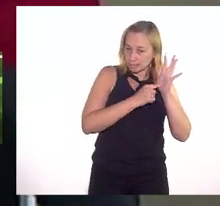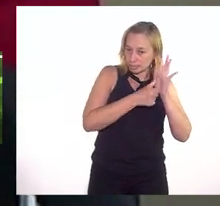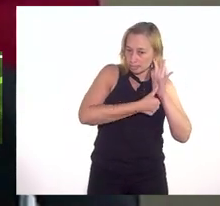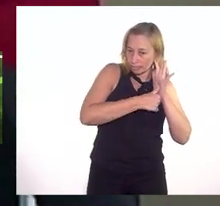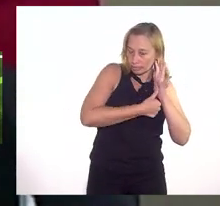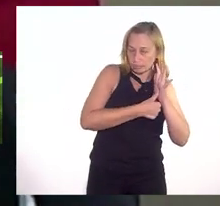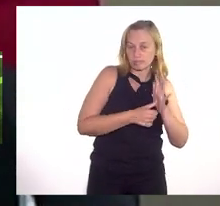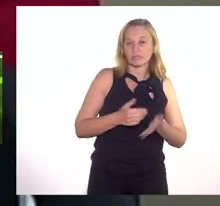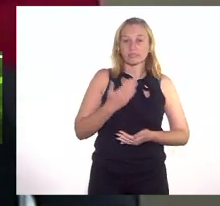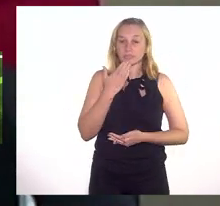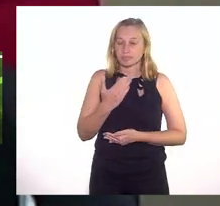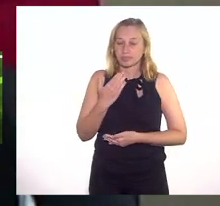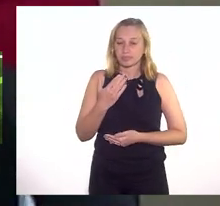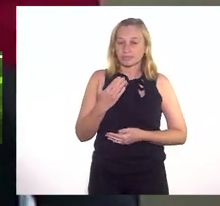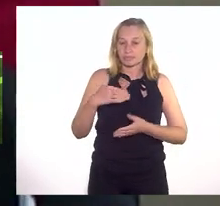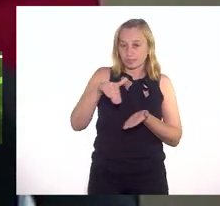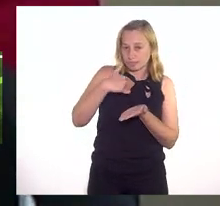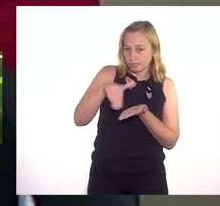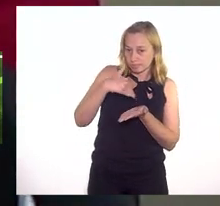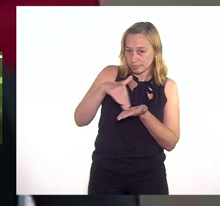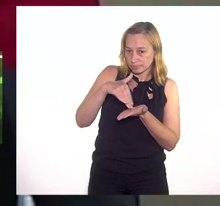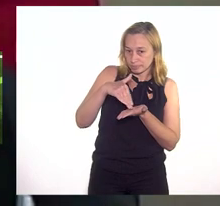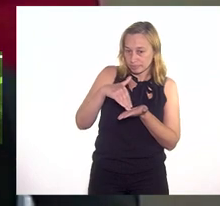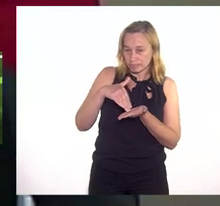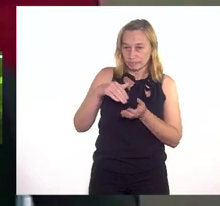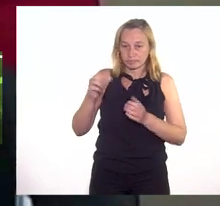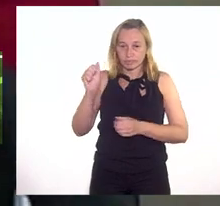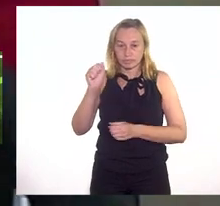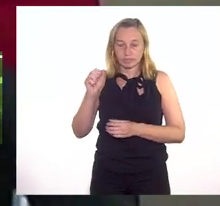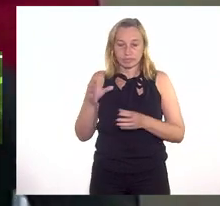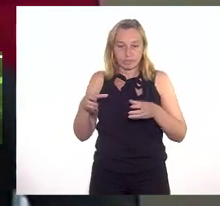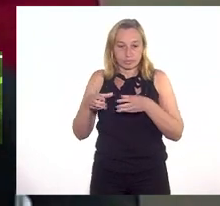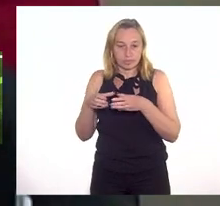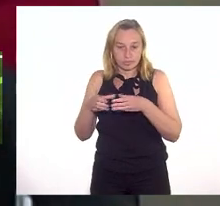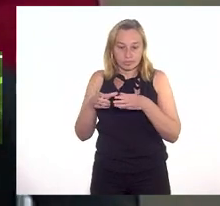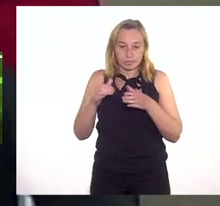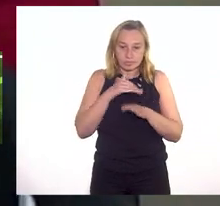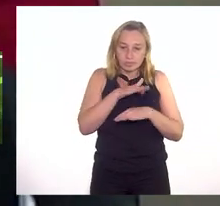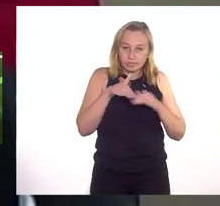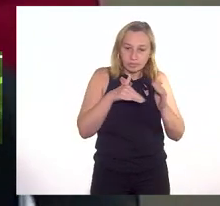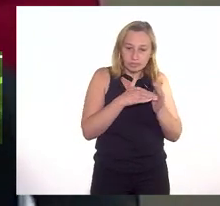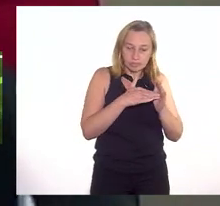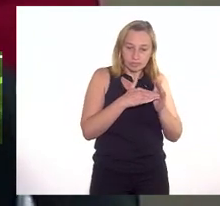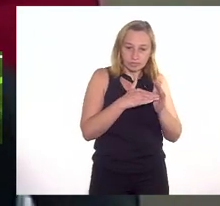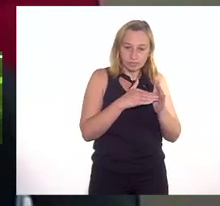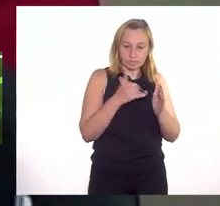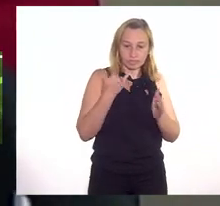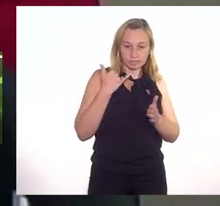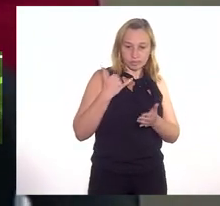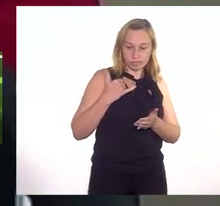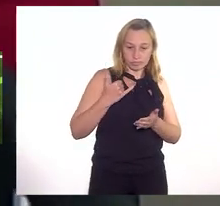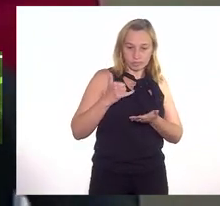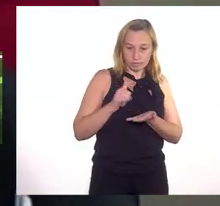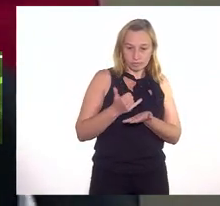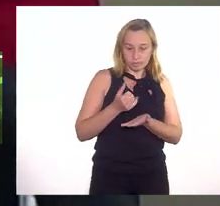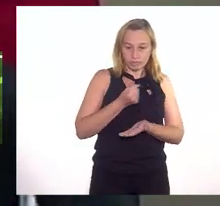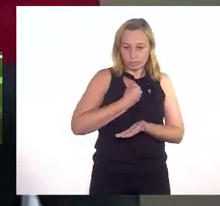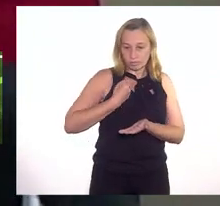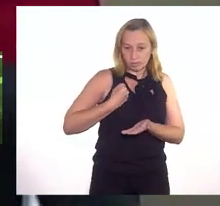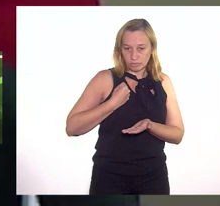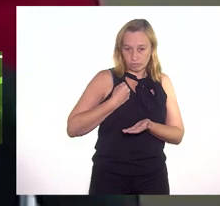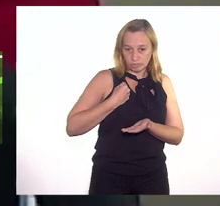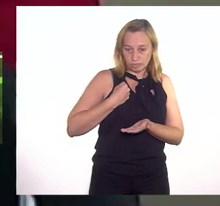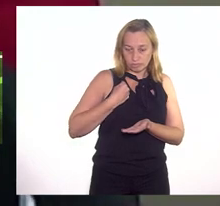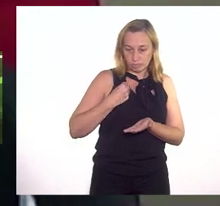pedido. Eu pedi à secretaria, à secretária da comissão, para passar para todos o meu telefone, para que a gente possa